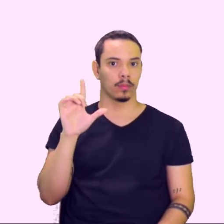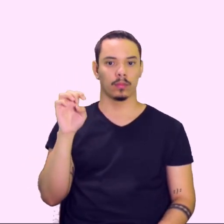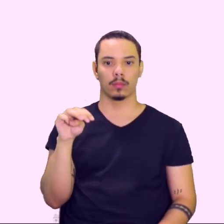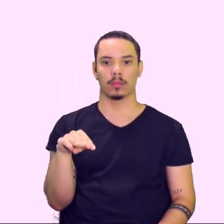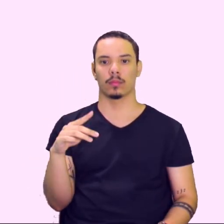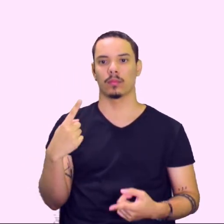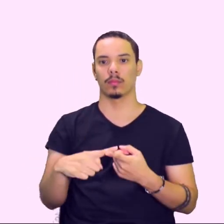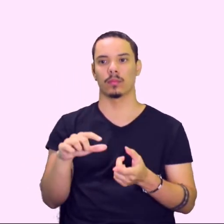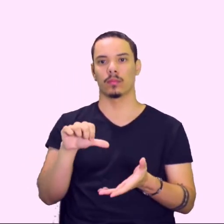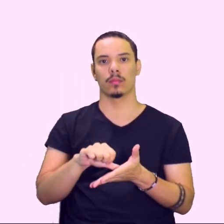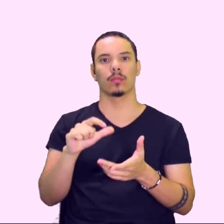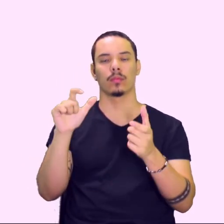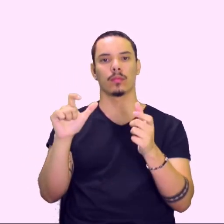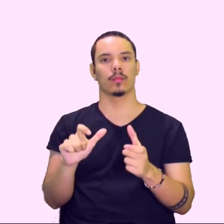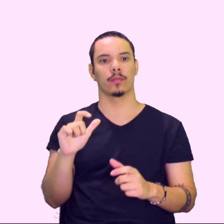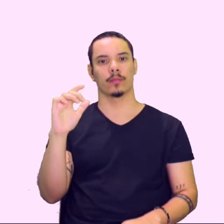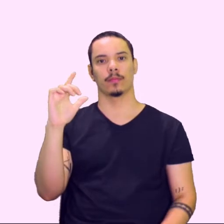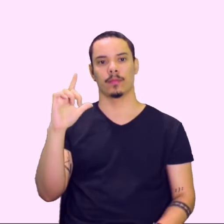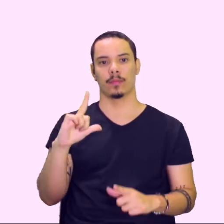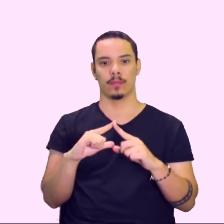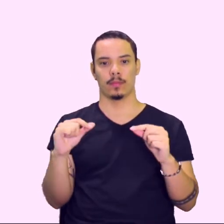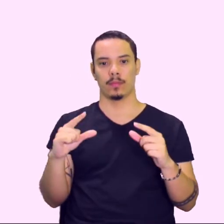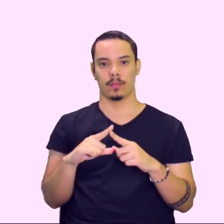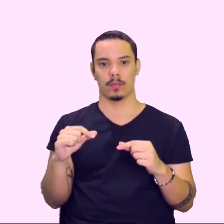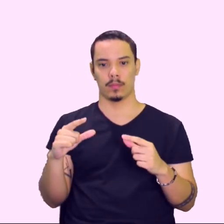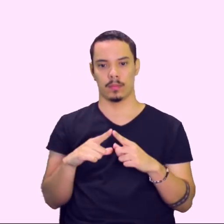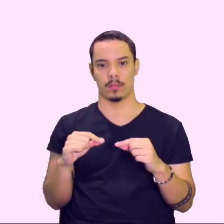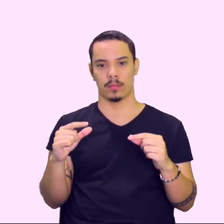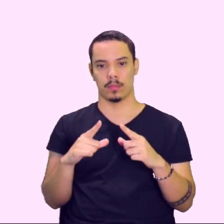lá em Brasília. Circula Brasília para eles verem